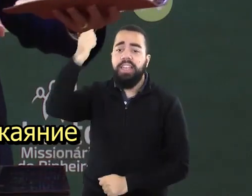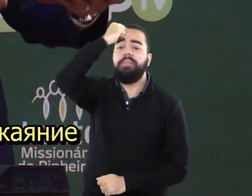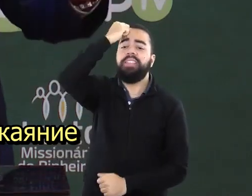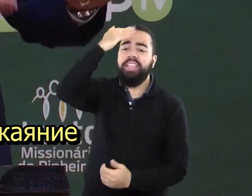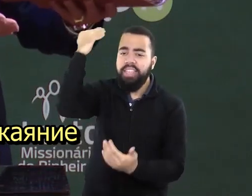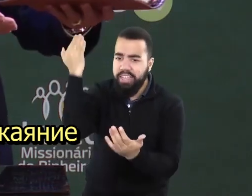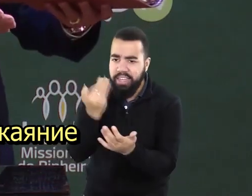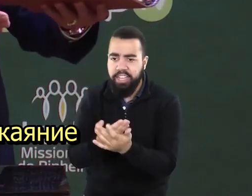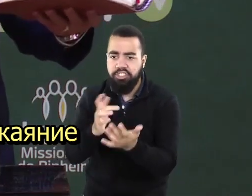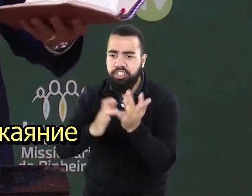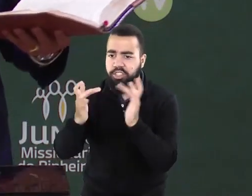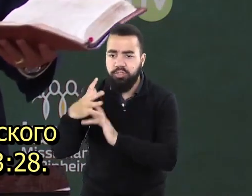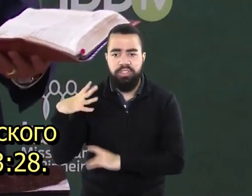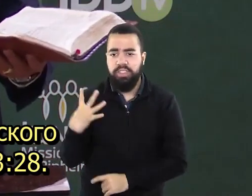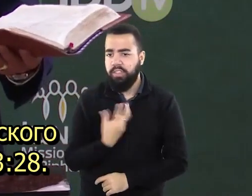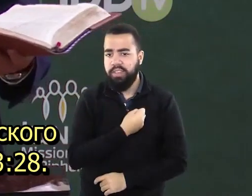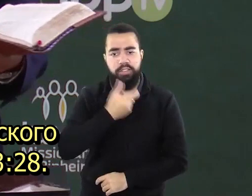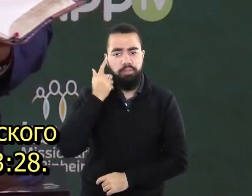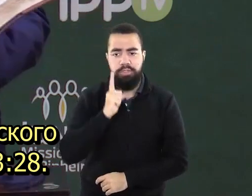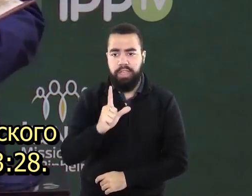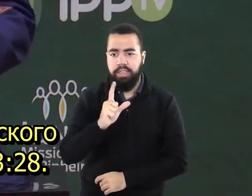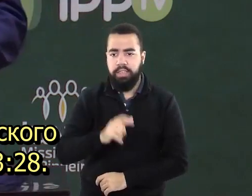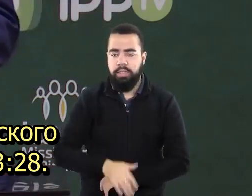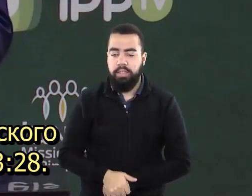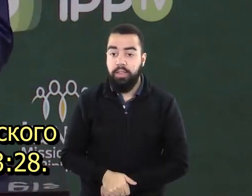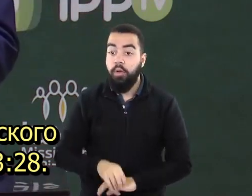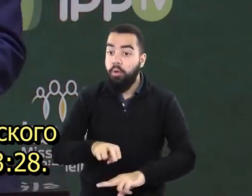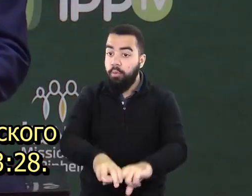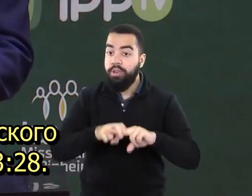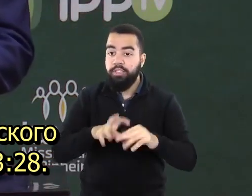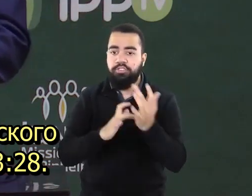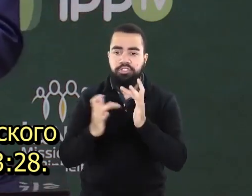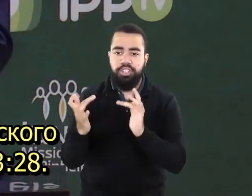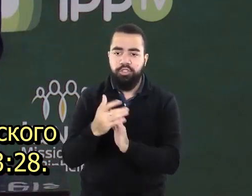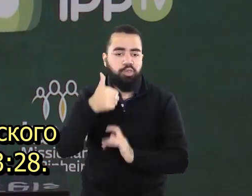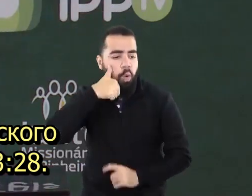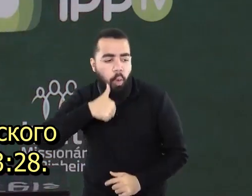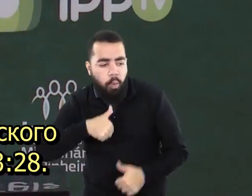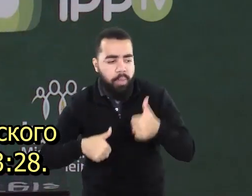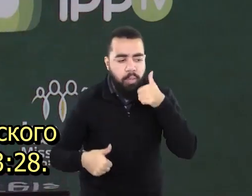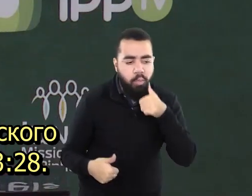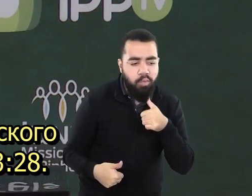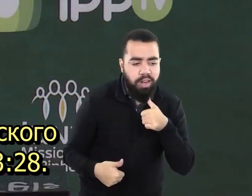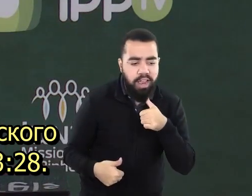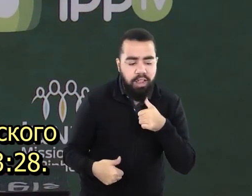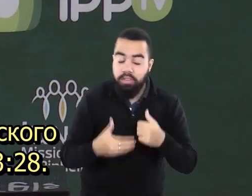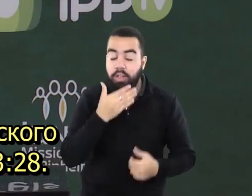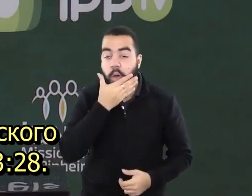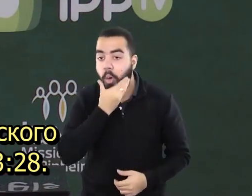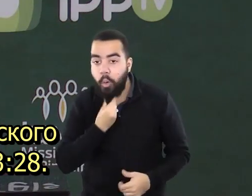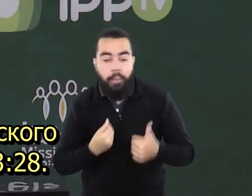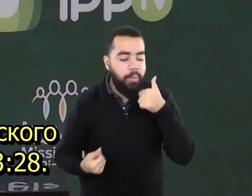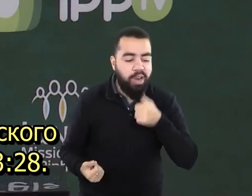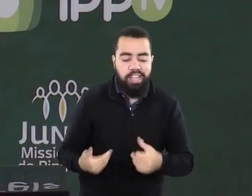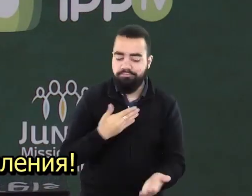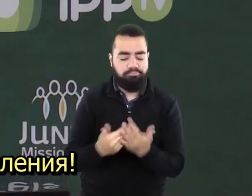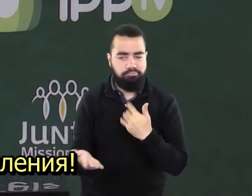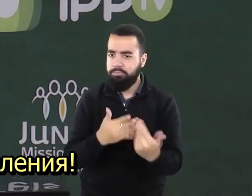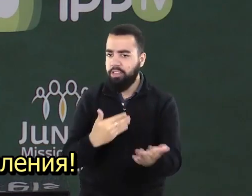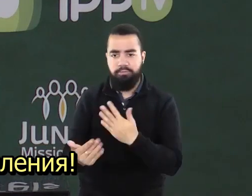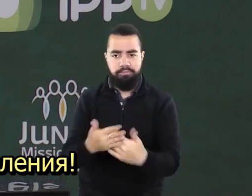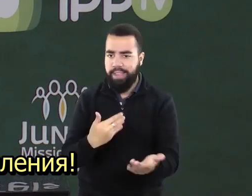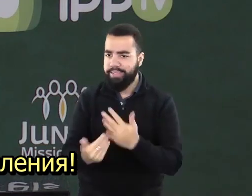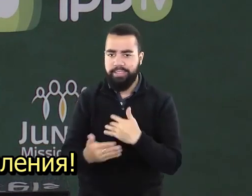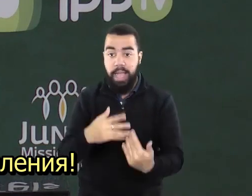Senhor Jesus para serem salvos. Portanto, em Cristo não tem nem homem nem mulher, diz Gálatas 3, capítulo 28. A